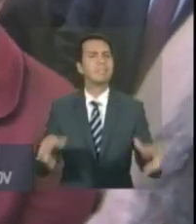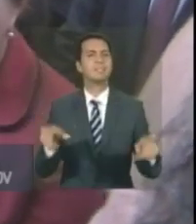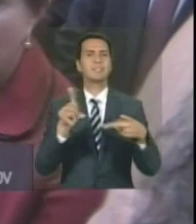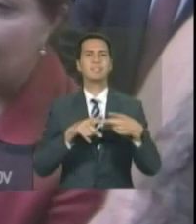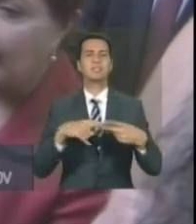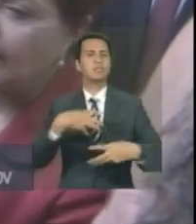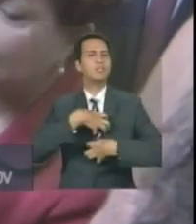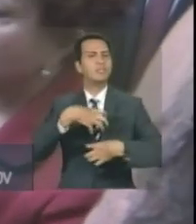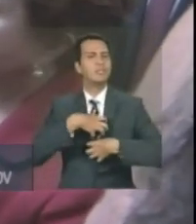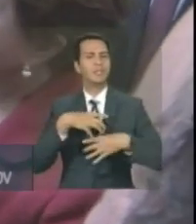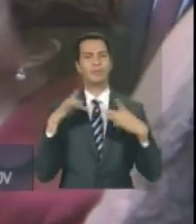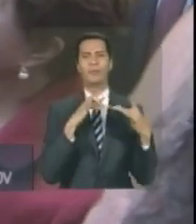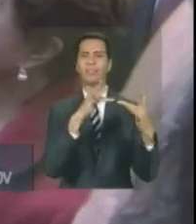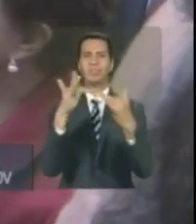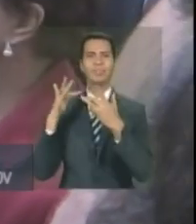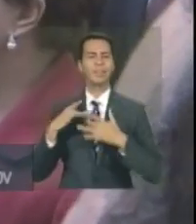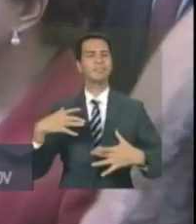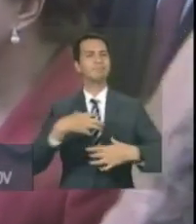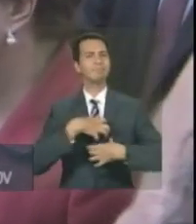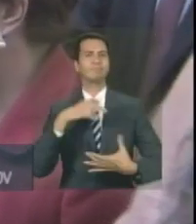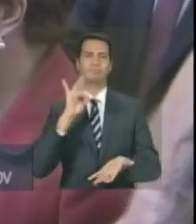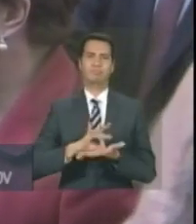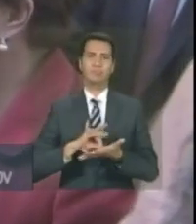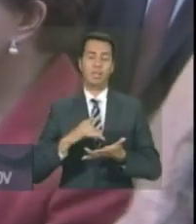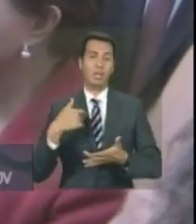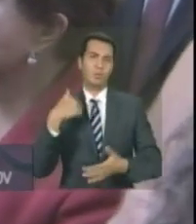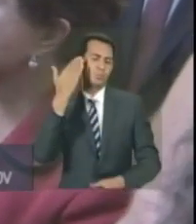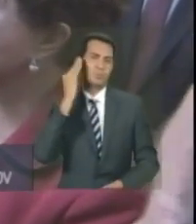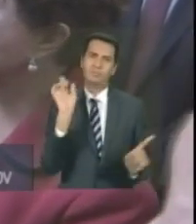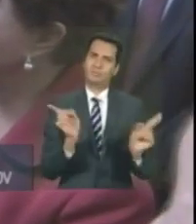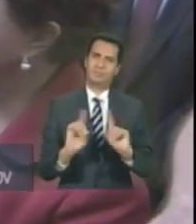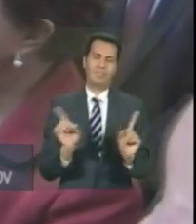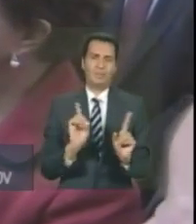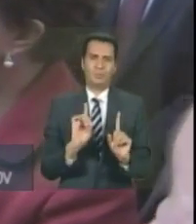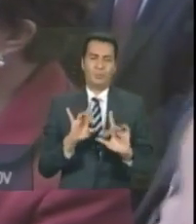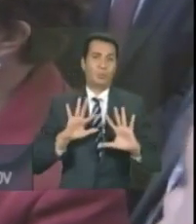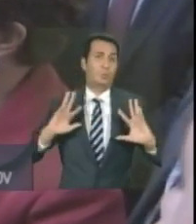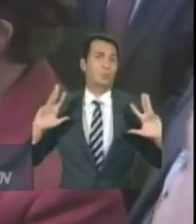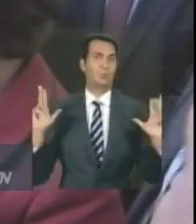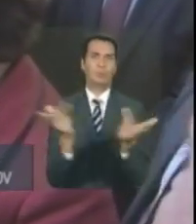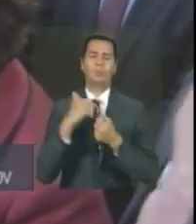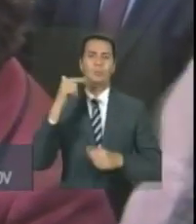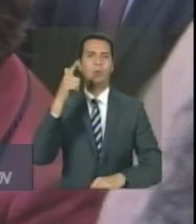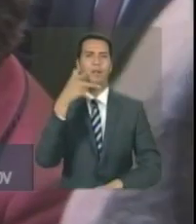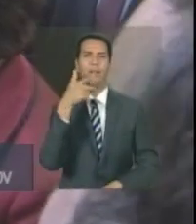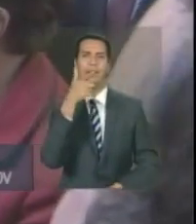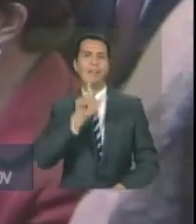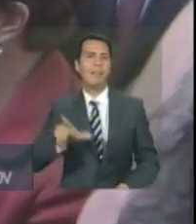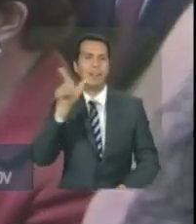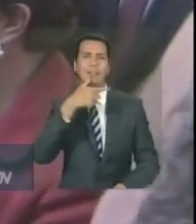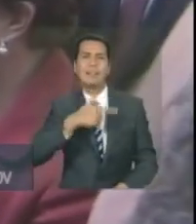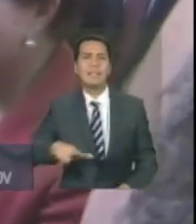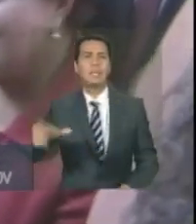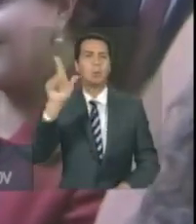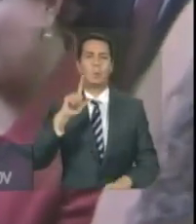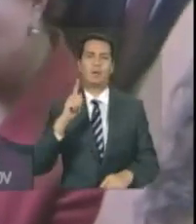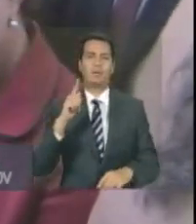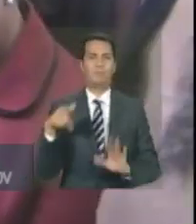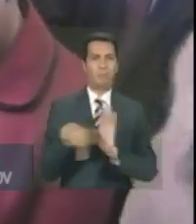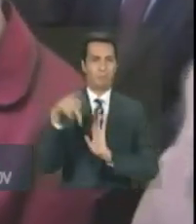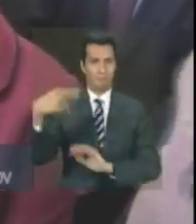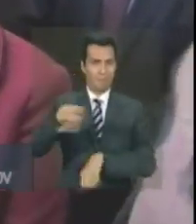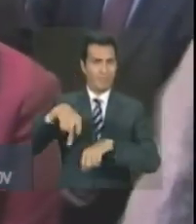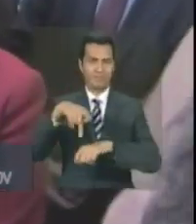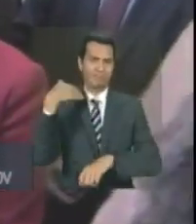de se aproximar. Eu não entendo tudo que falam, como vocês podem saber, mas as expressões afetivas são universais. O que, que muda